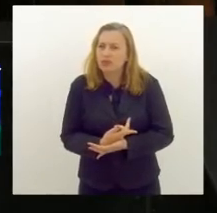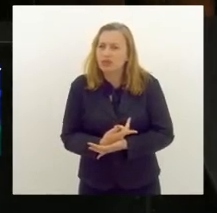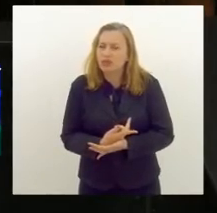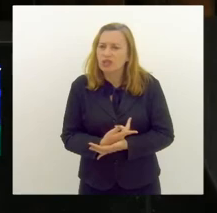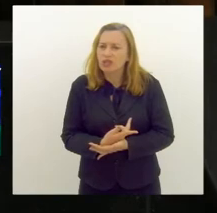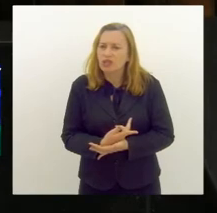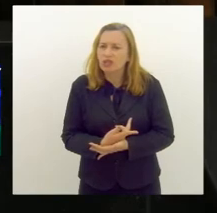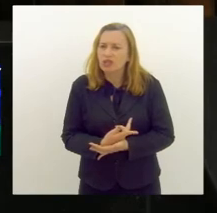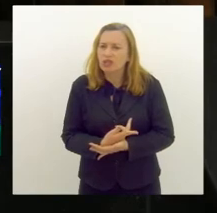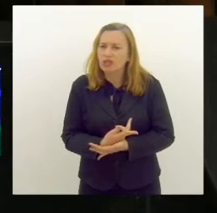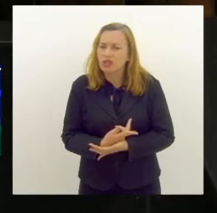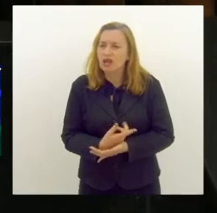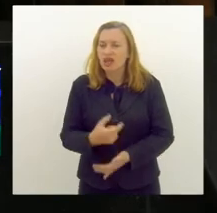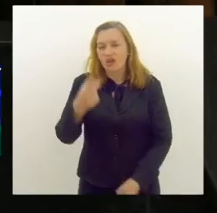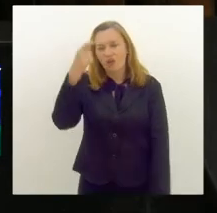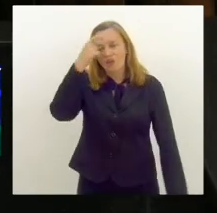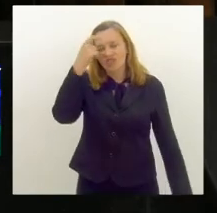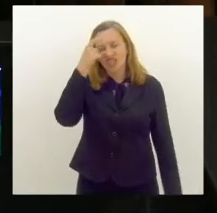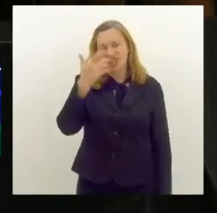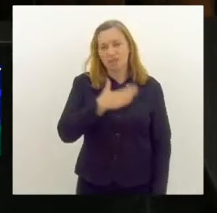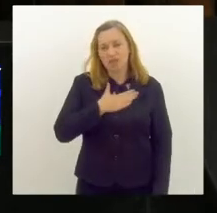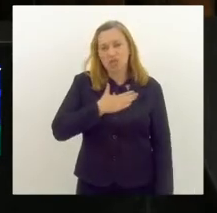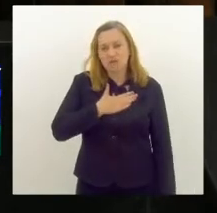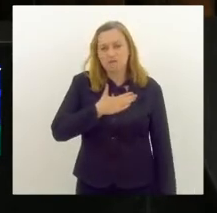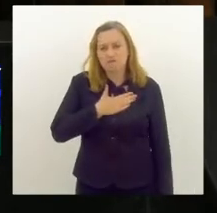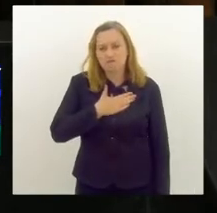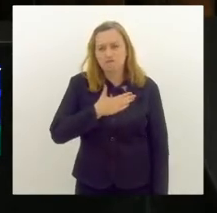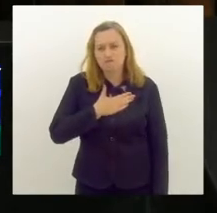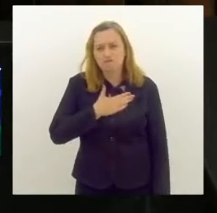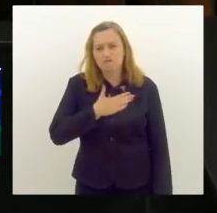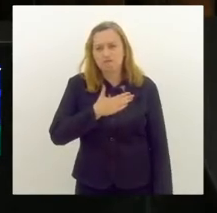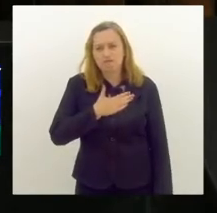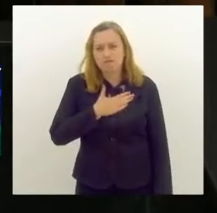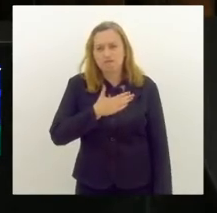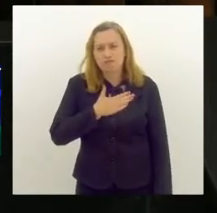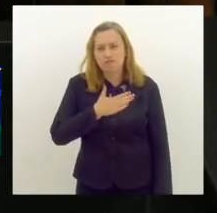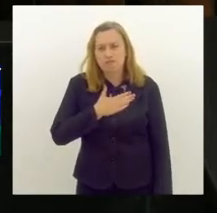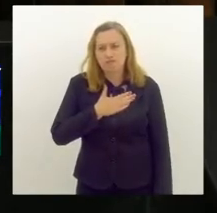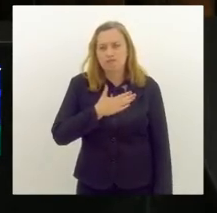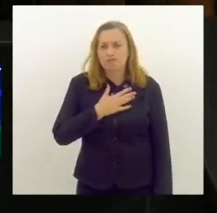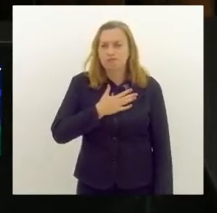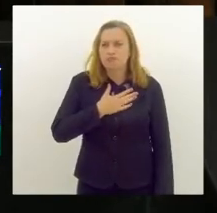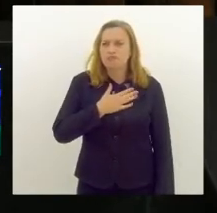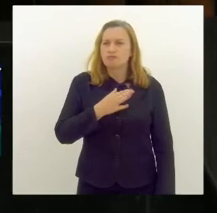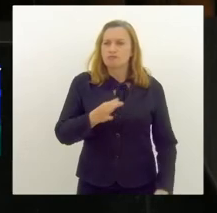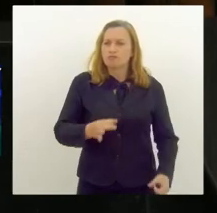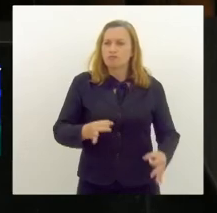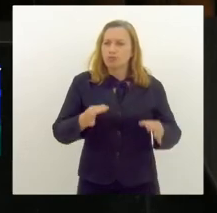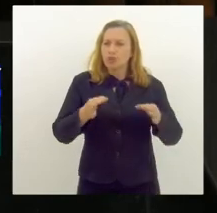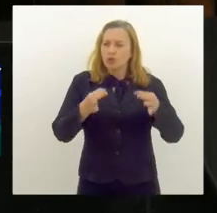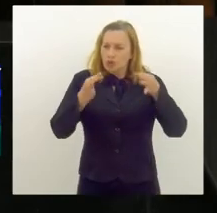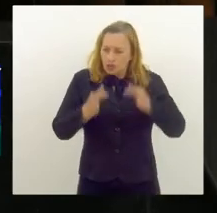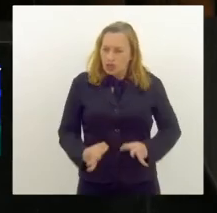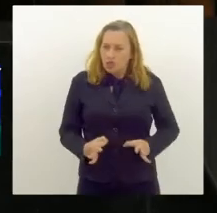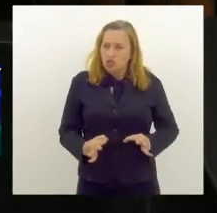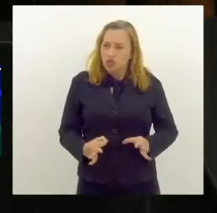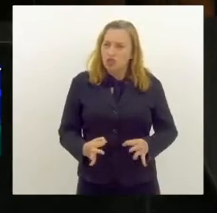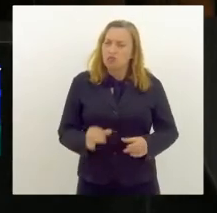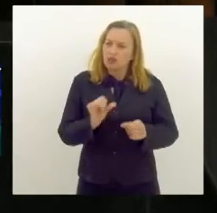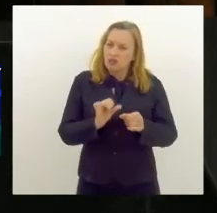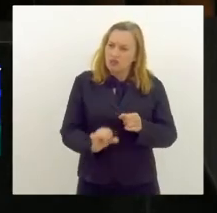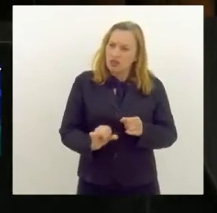Mas a minha consciência, a minha coerência me fez e me